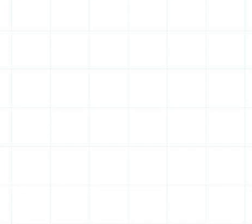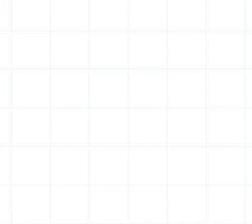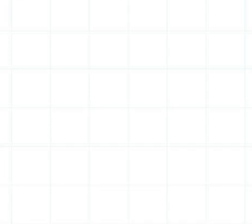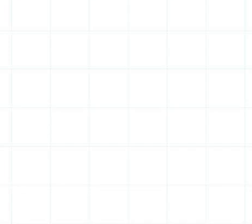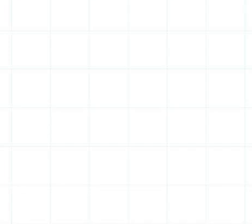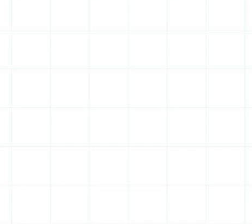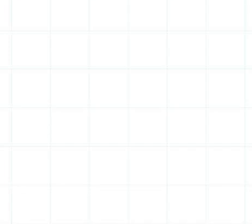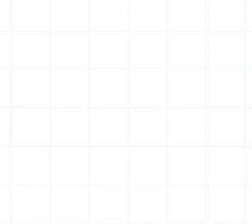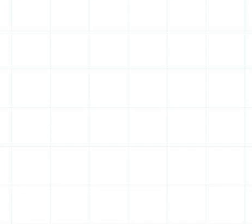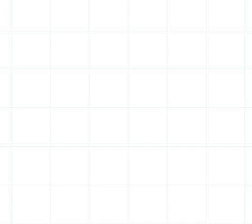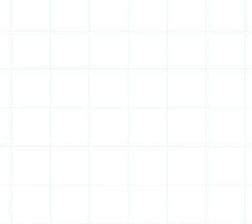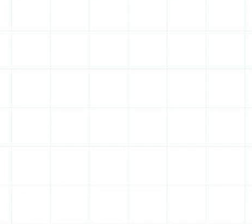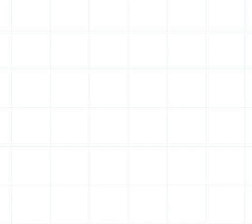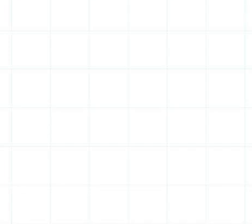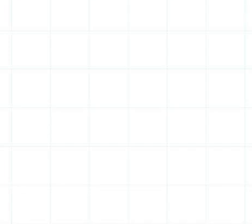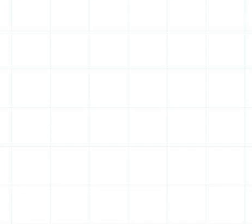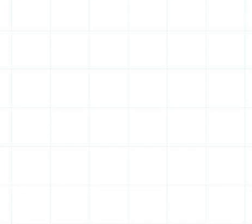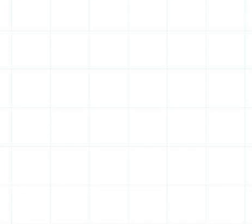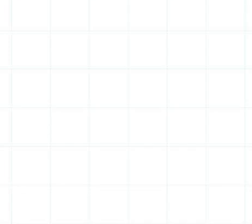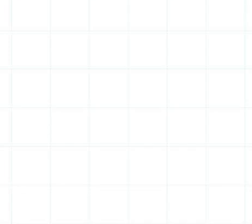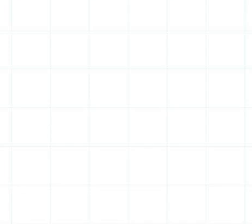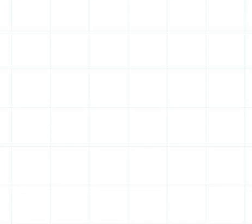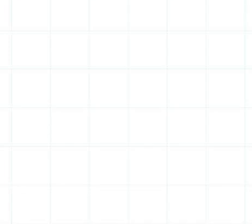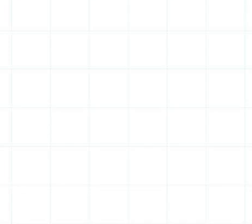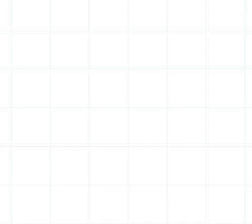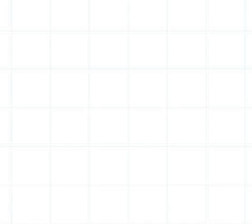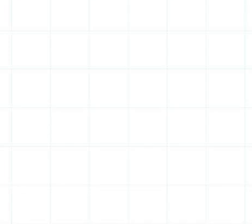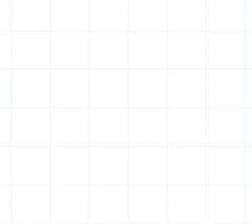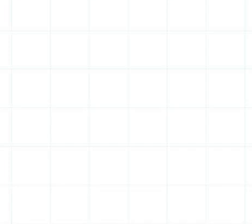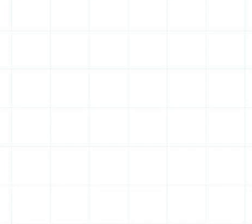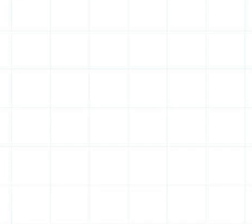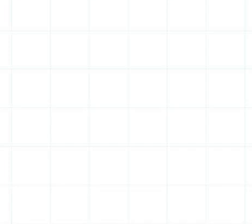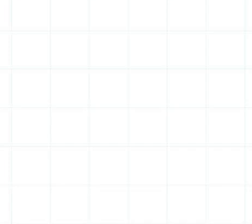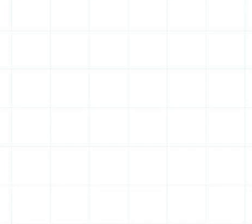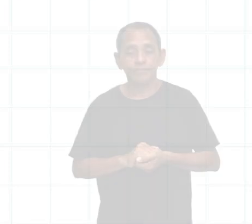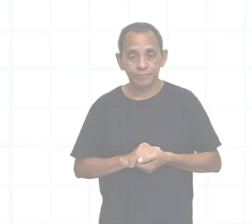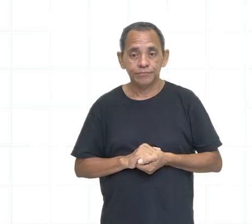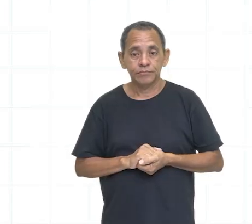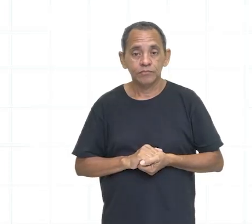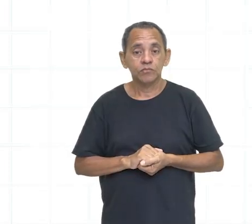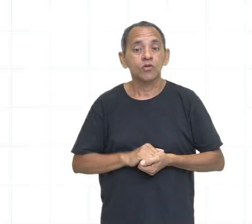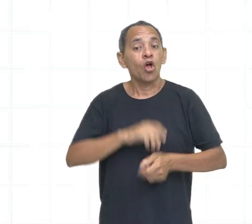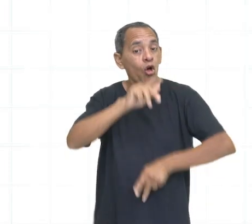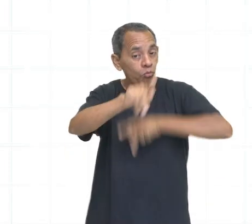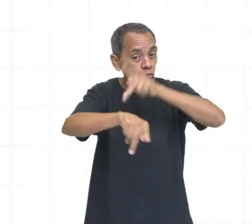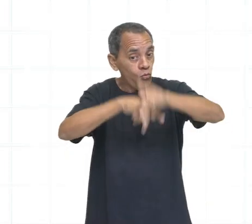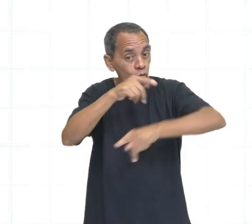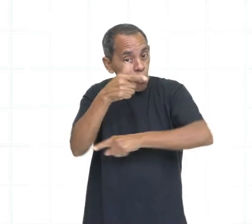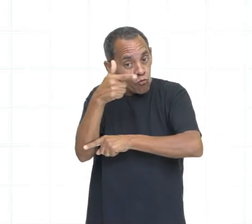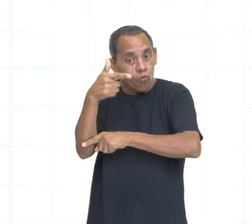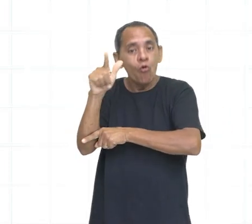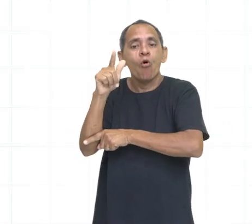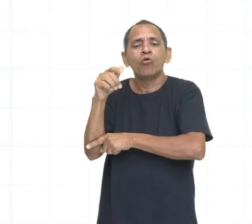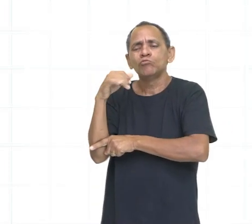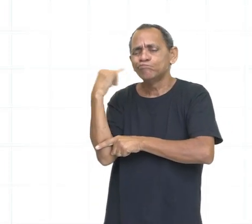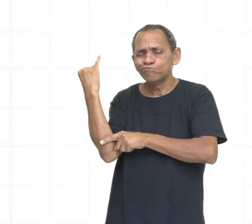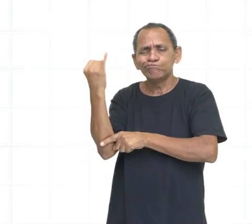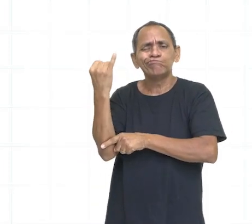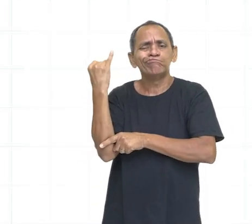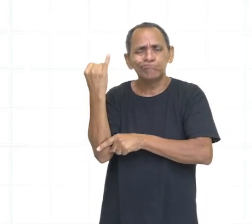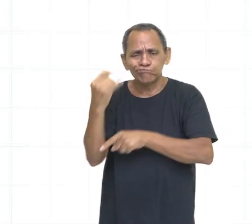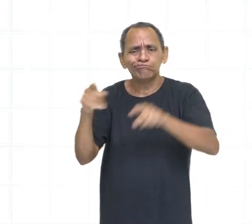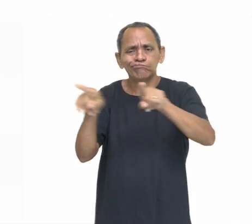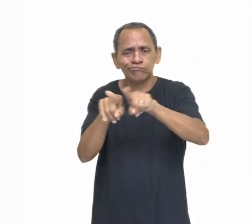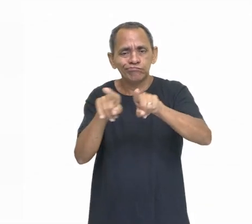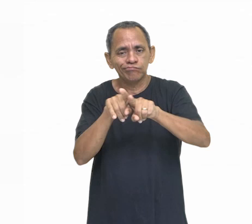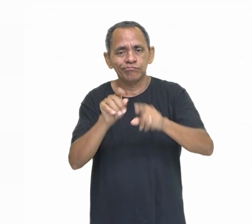dar prosseguimento agora para um outro povo tão importante quanto que foram os maias.